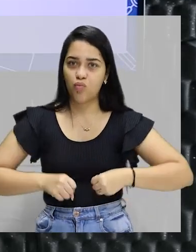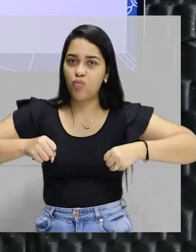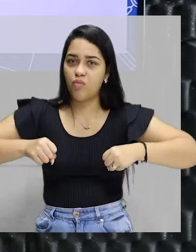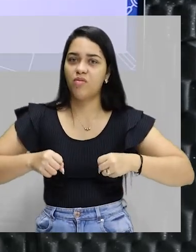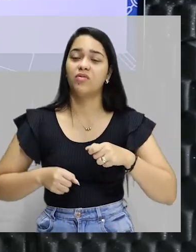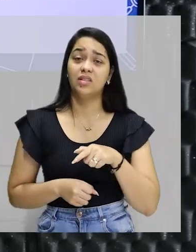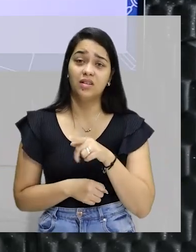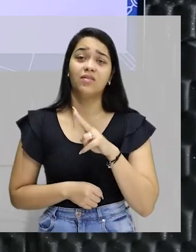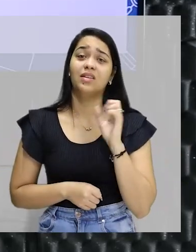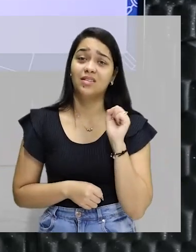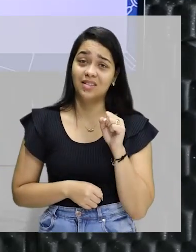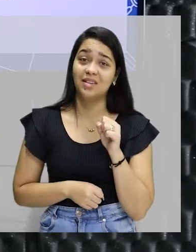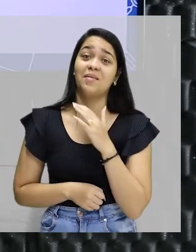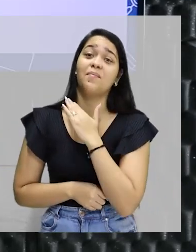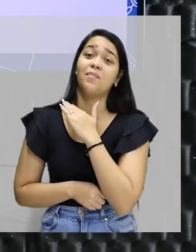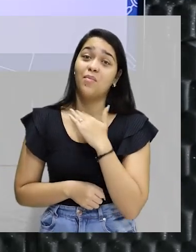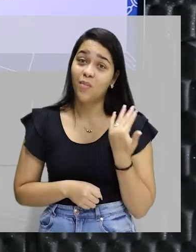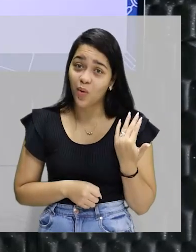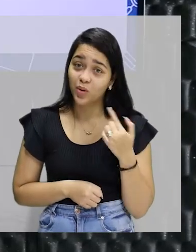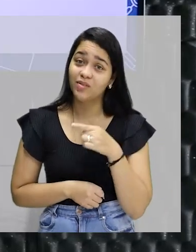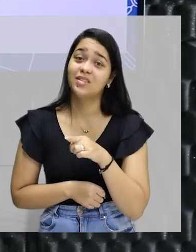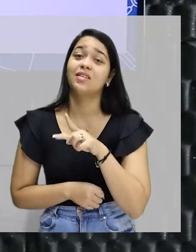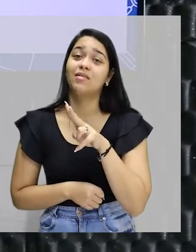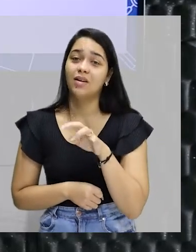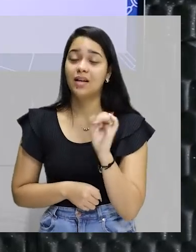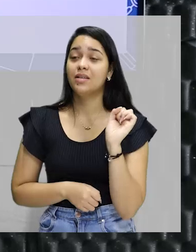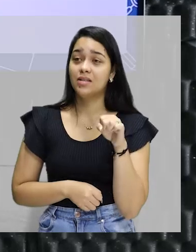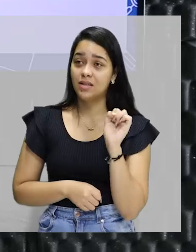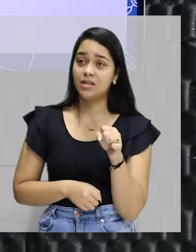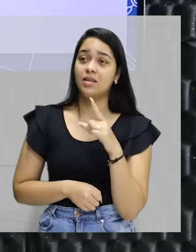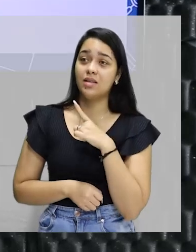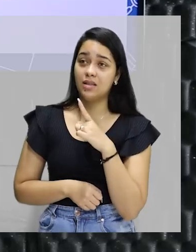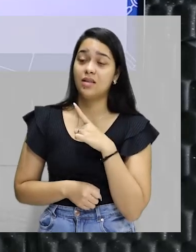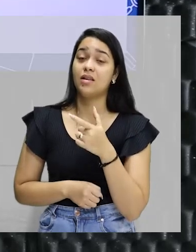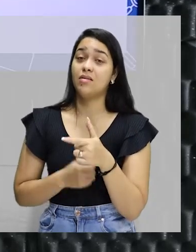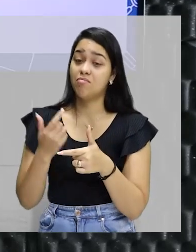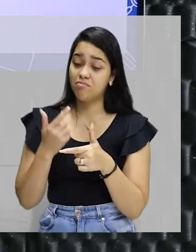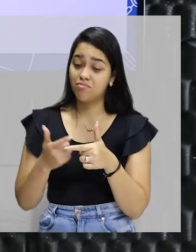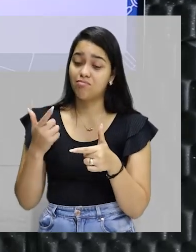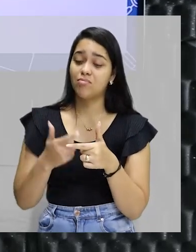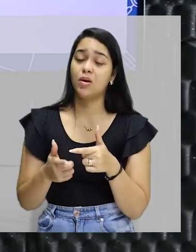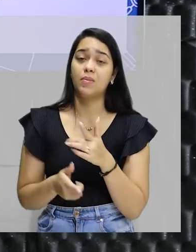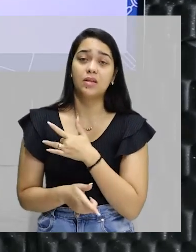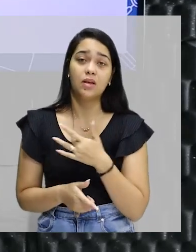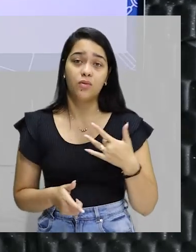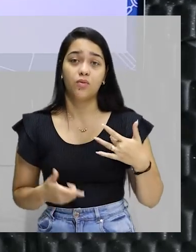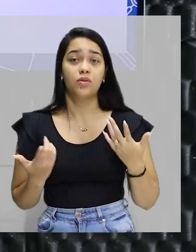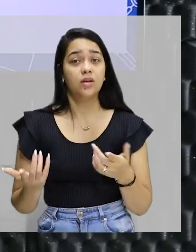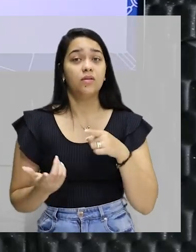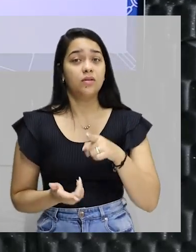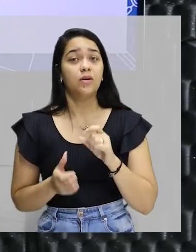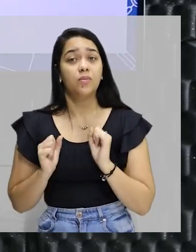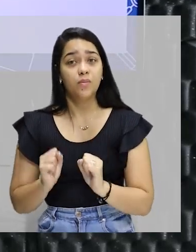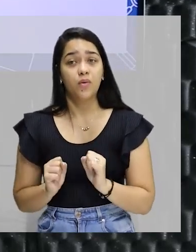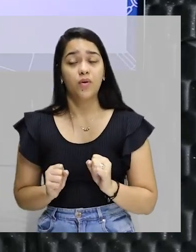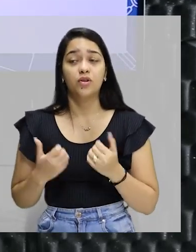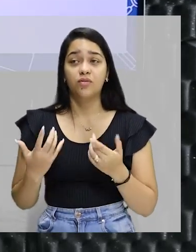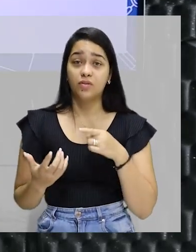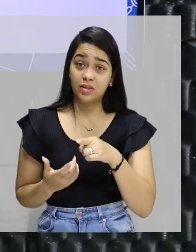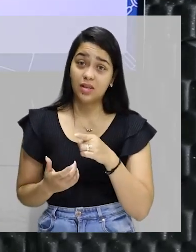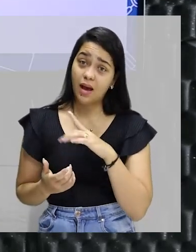vai virar um cadáver, né? Você vai ter sérios problemas de saúde e a tendência é que isso vai